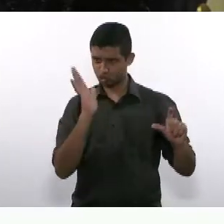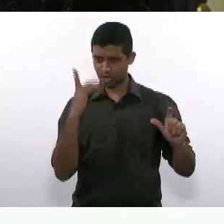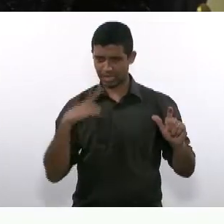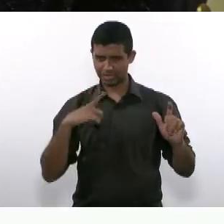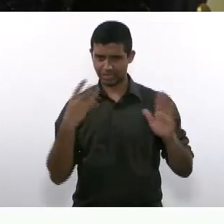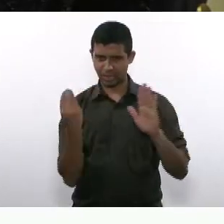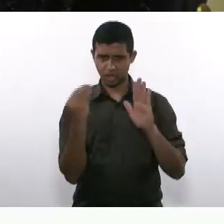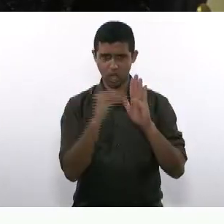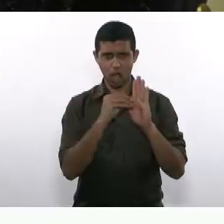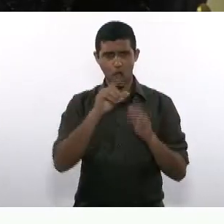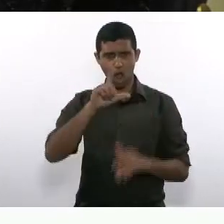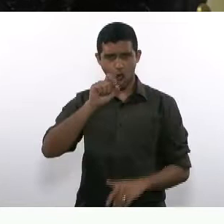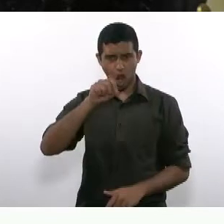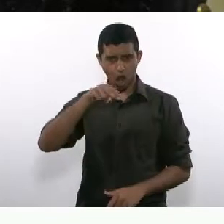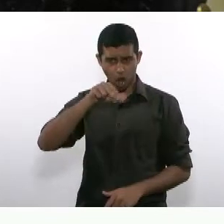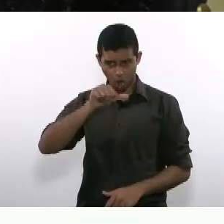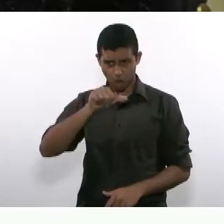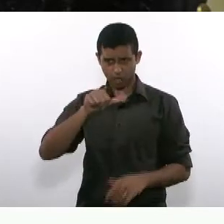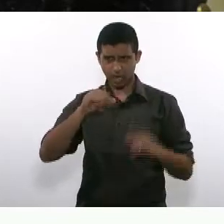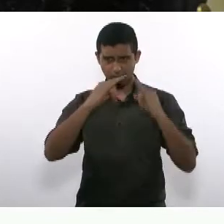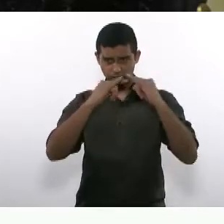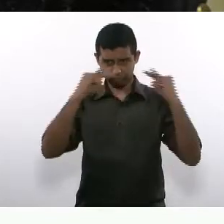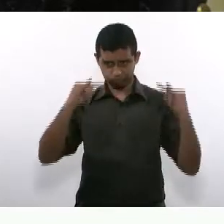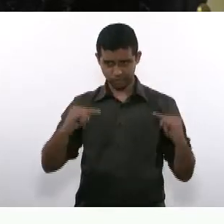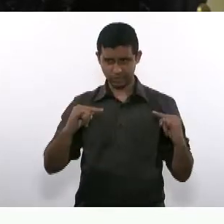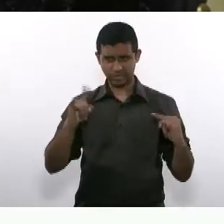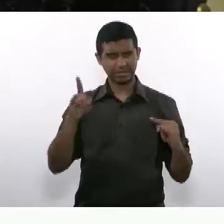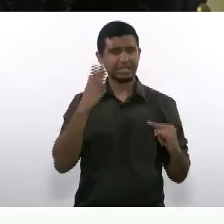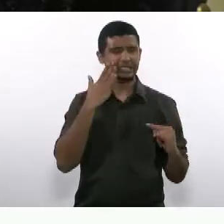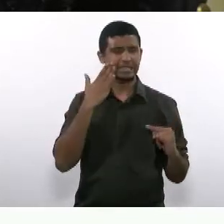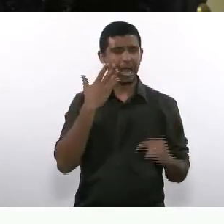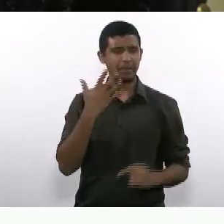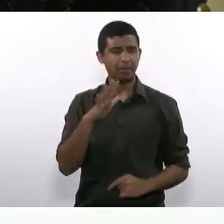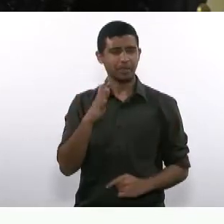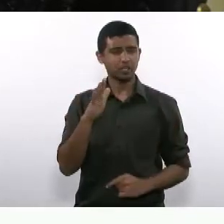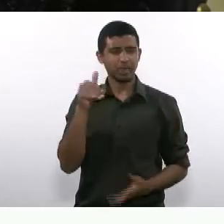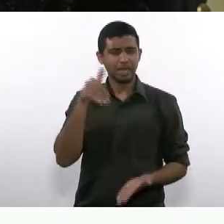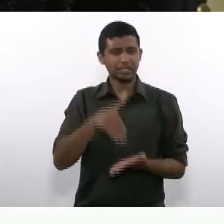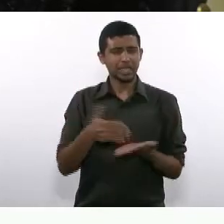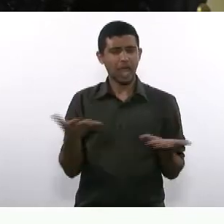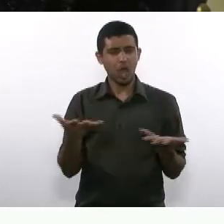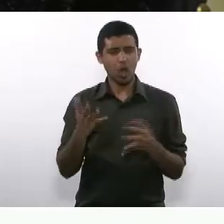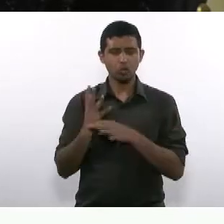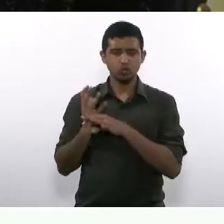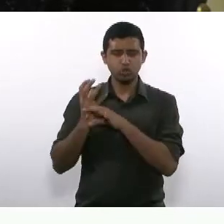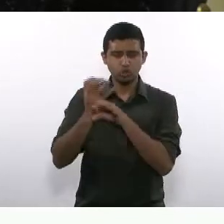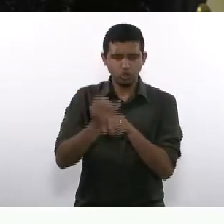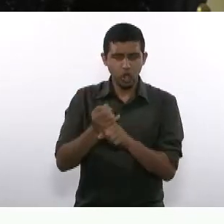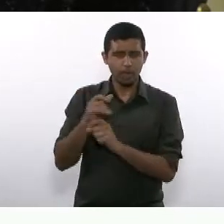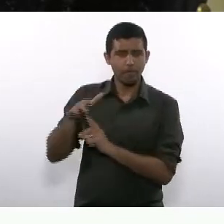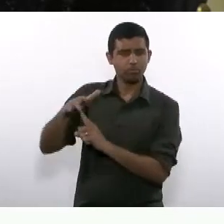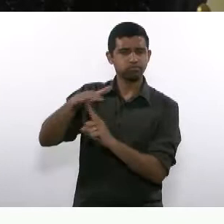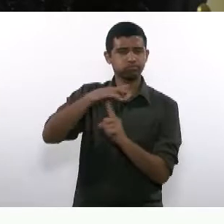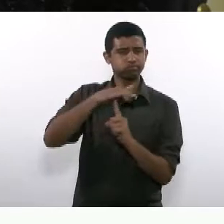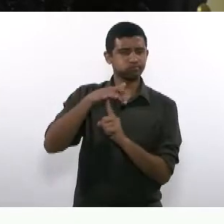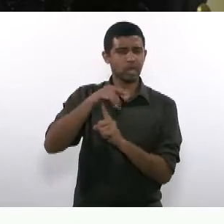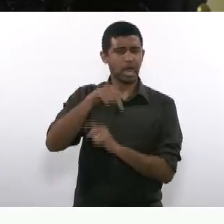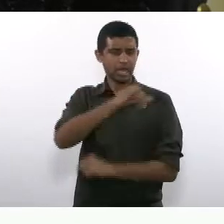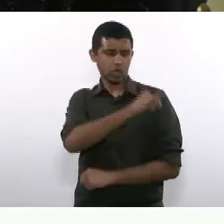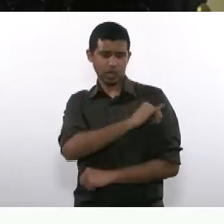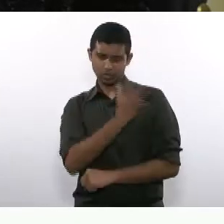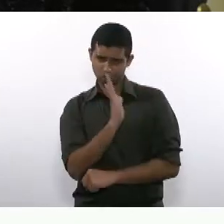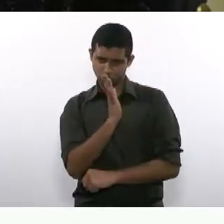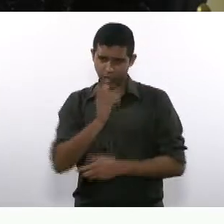de Londres. A senhora tem uma estimativa de quanto, tem uma média, mas até hoje, contando todas as feiras, quanto o Rio de Janeiro já